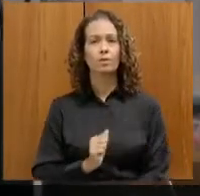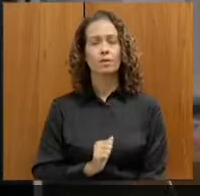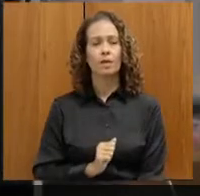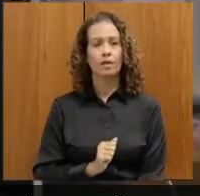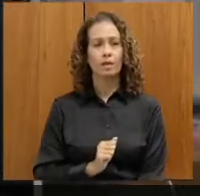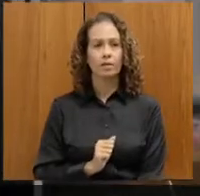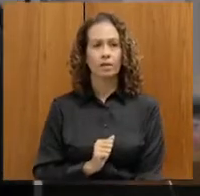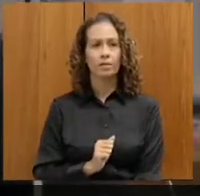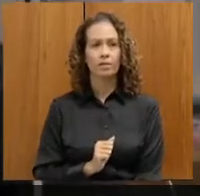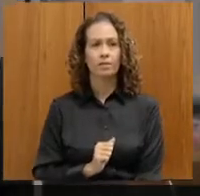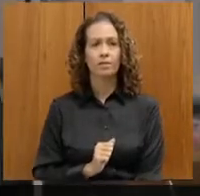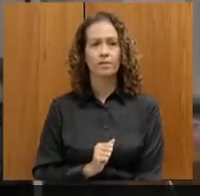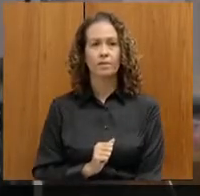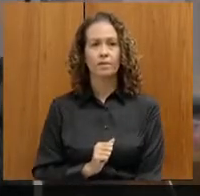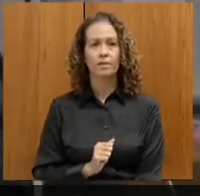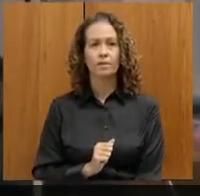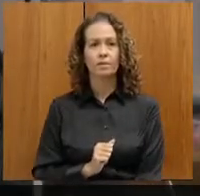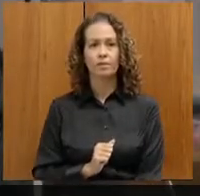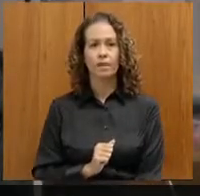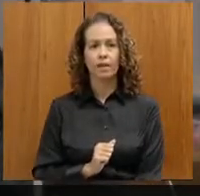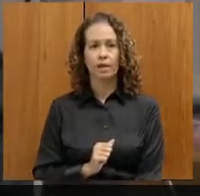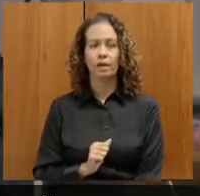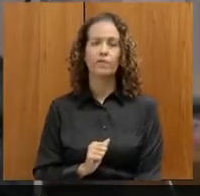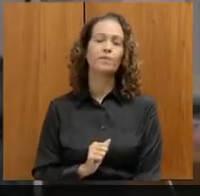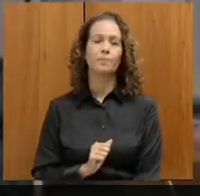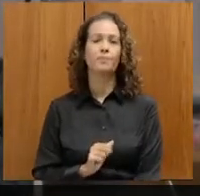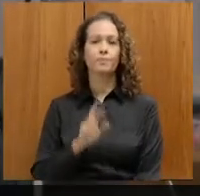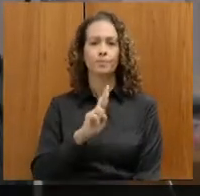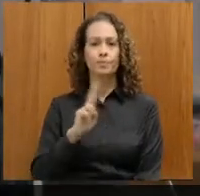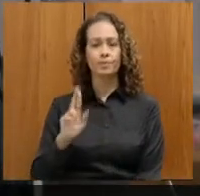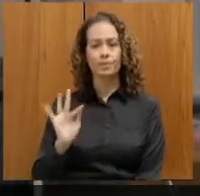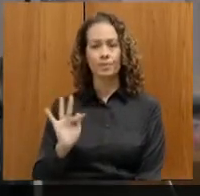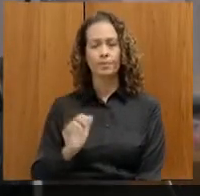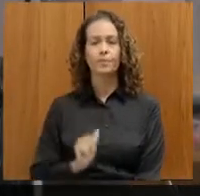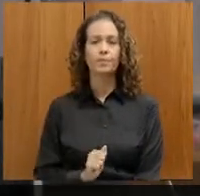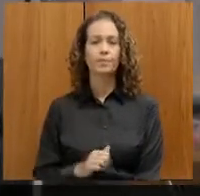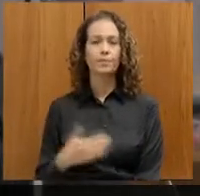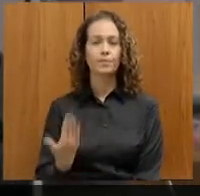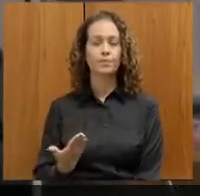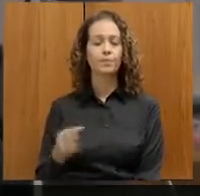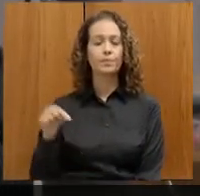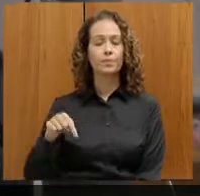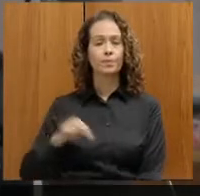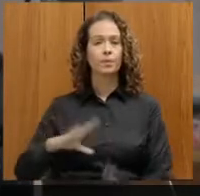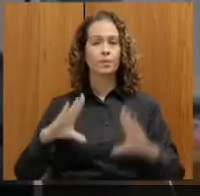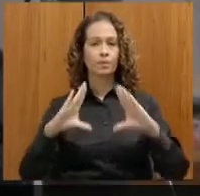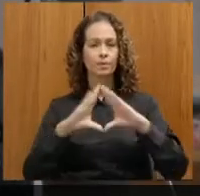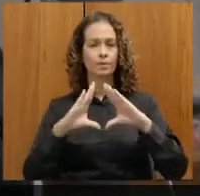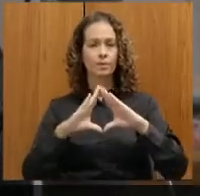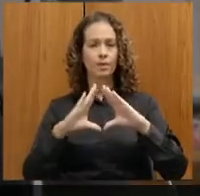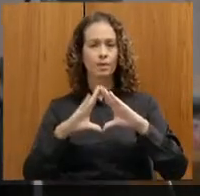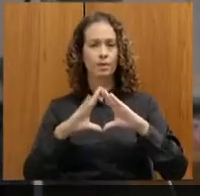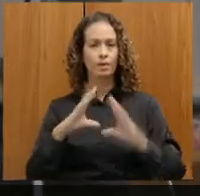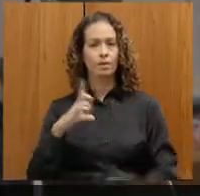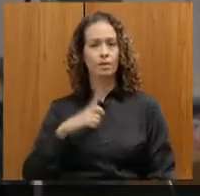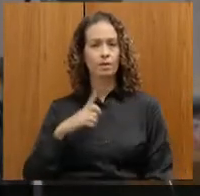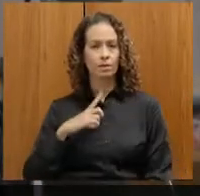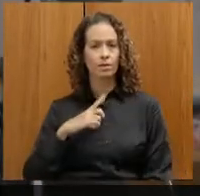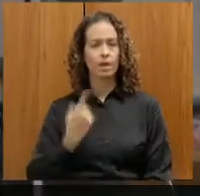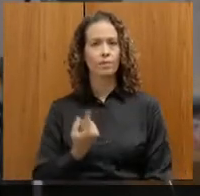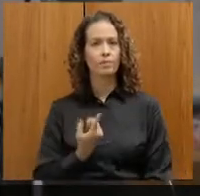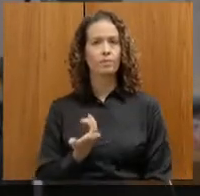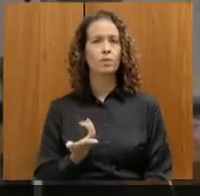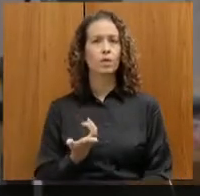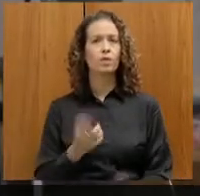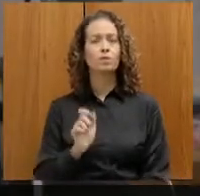exemplo a proposta de lei que tramita na casa possui né dentro a reforma